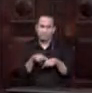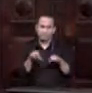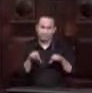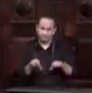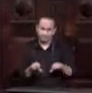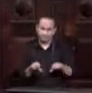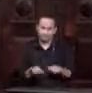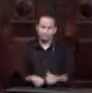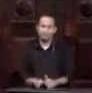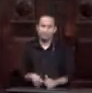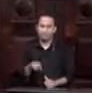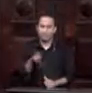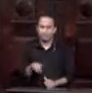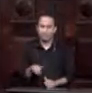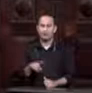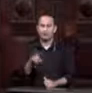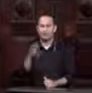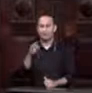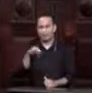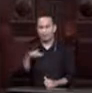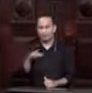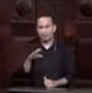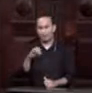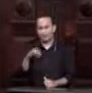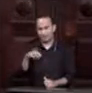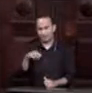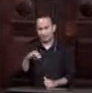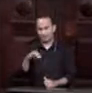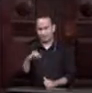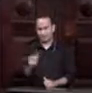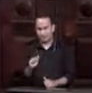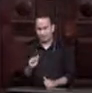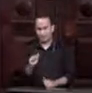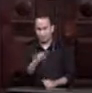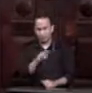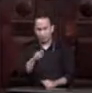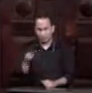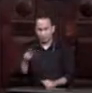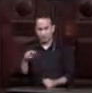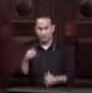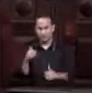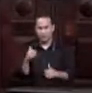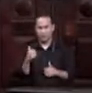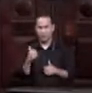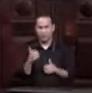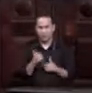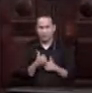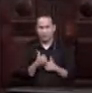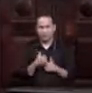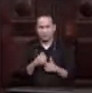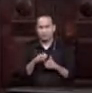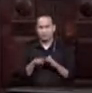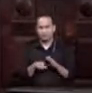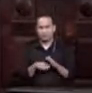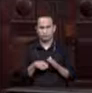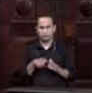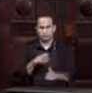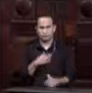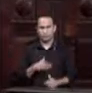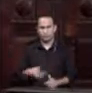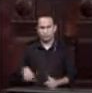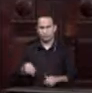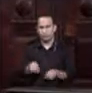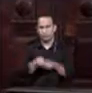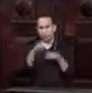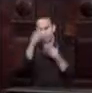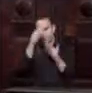melhor dizendo, dessa falência induzida. Em nome do vice-governador Francisco Dornelles, eu também agradeço